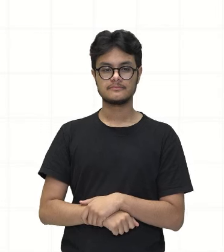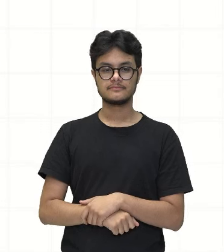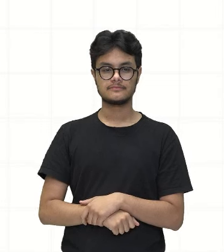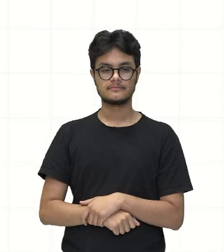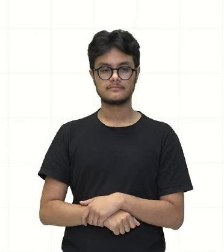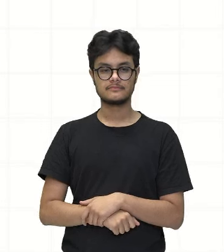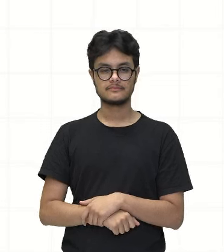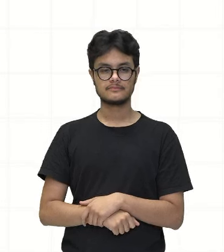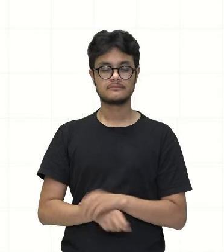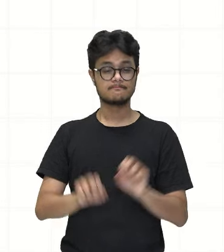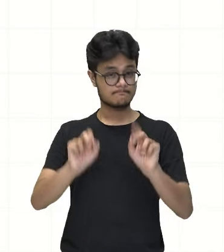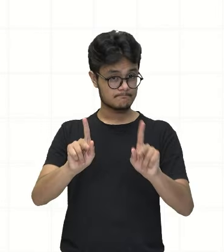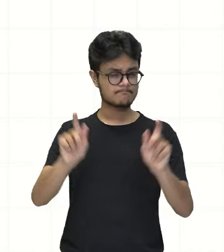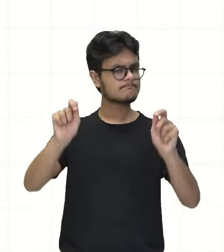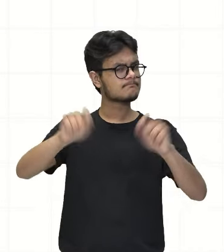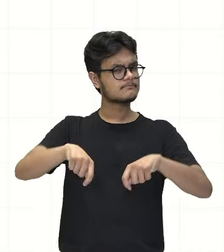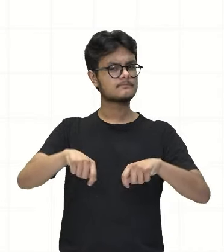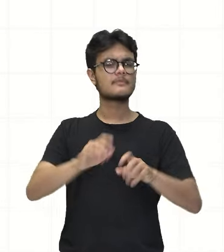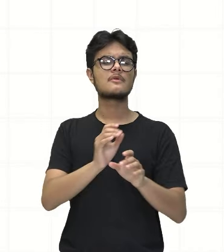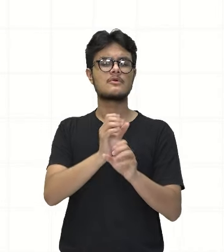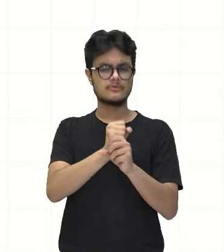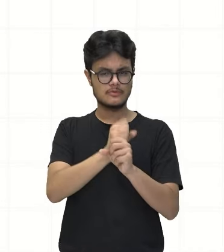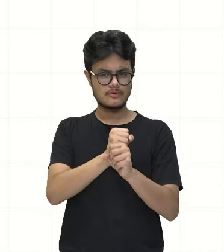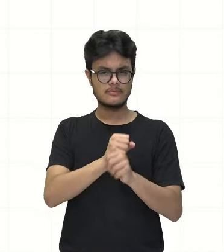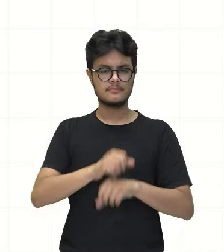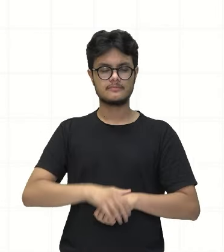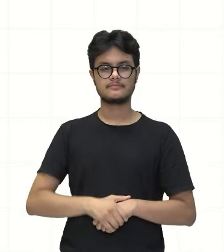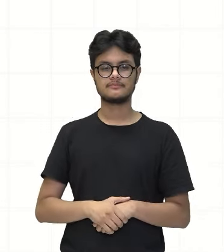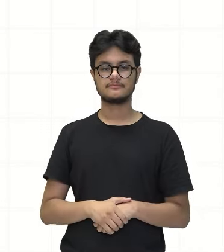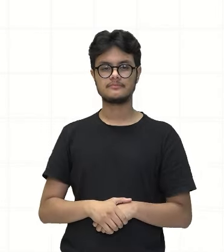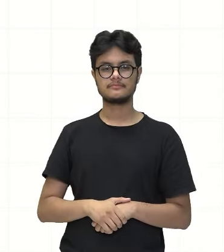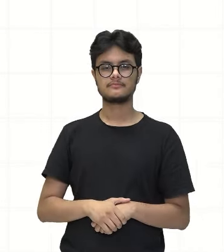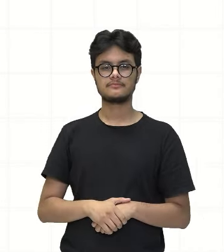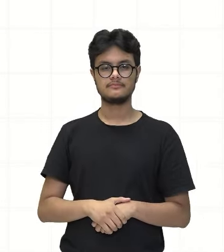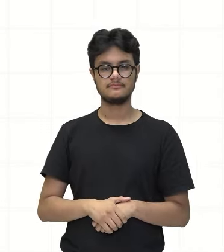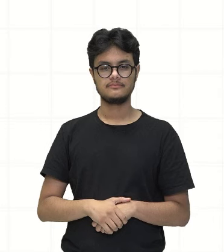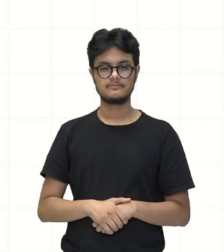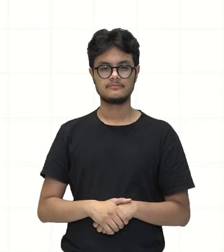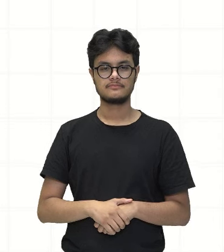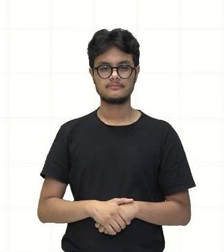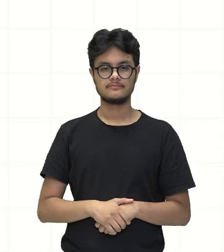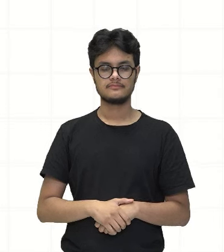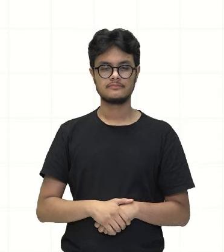Então, vamos fazer aqui, né, o cálculo dessa raiz quadrada de 24.